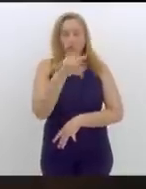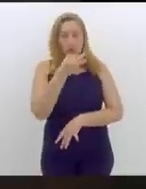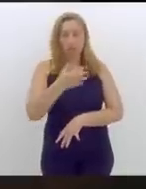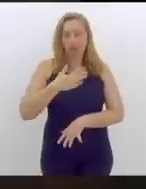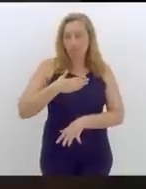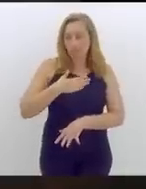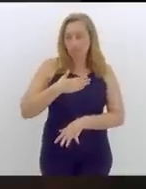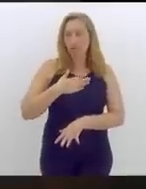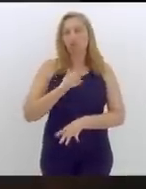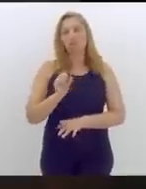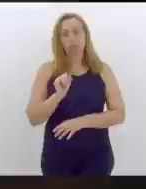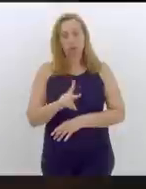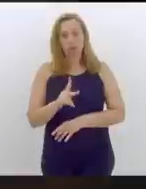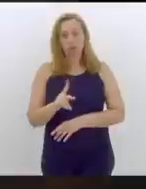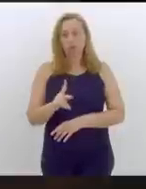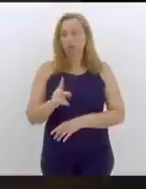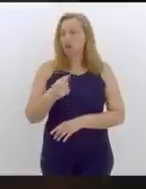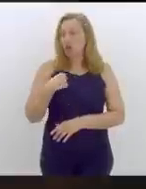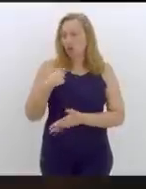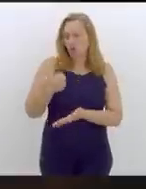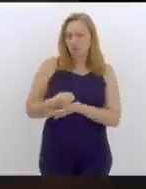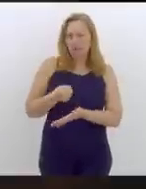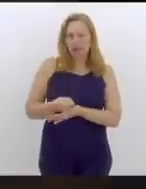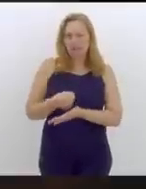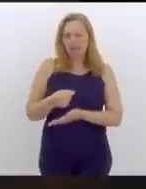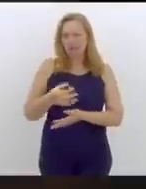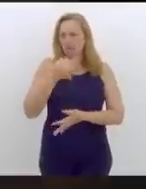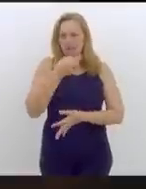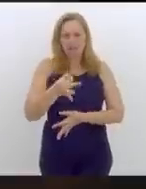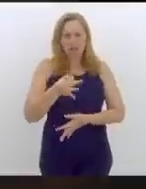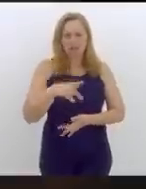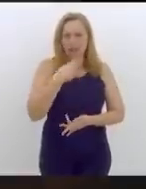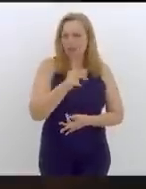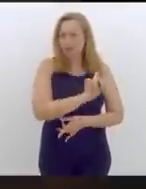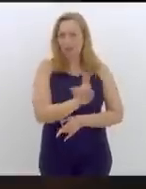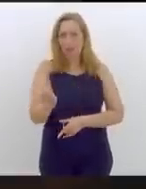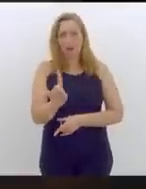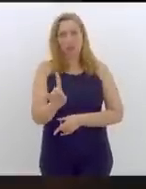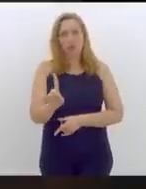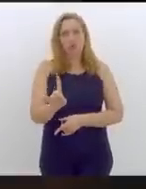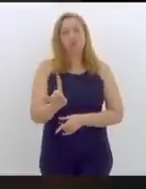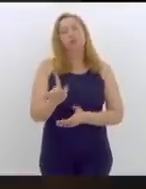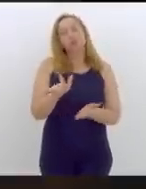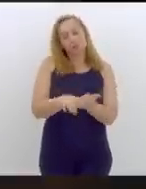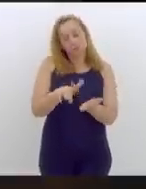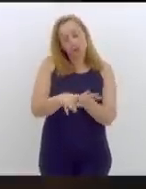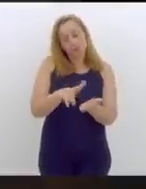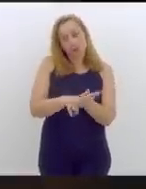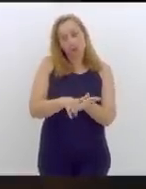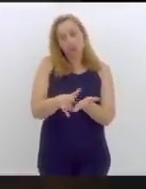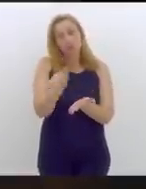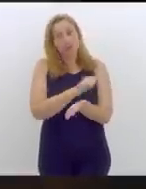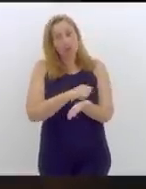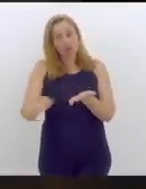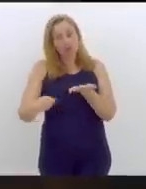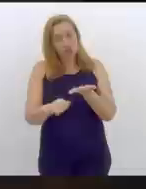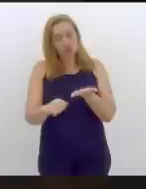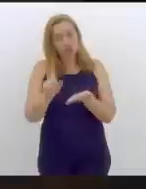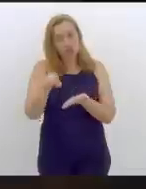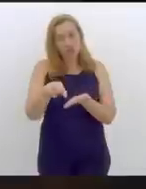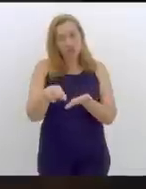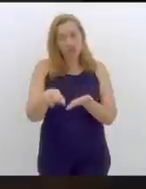eu tenho direito de ser a minha eu não sou obrigado a dar a minha opinião para você eu tenho que falar no papel o que tá o que compete